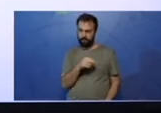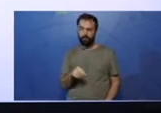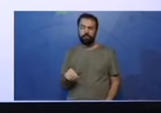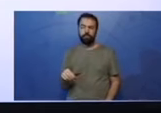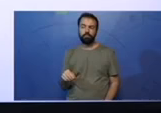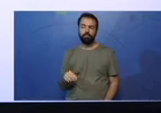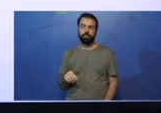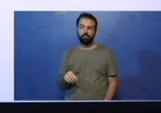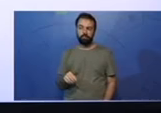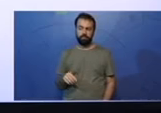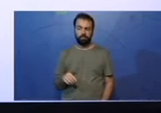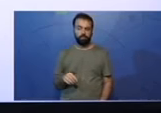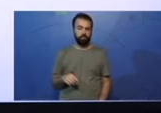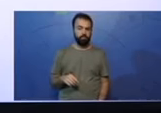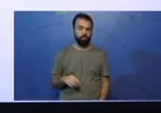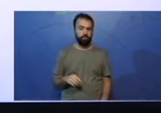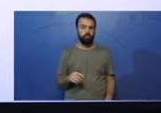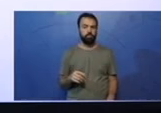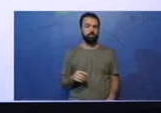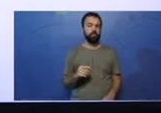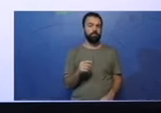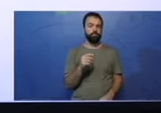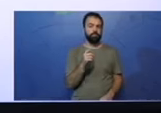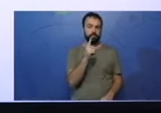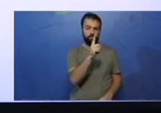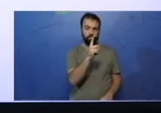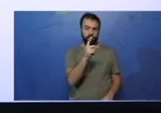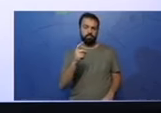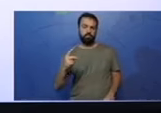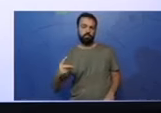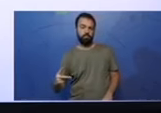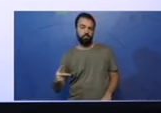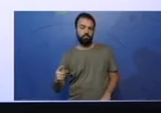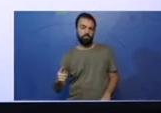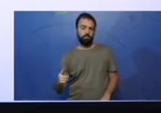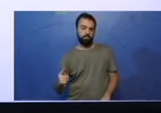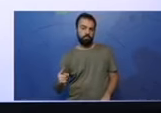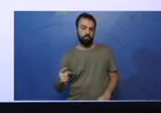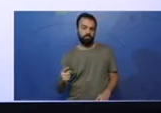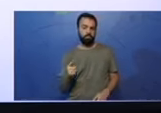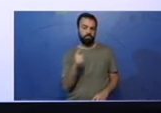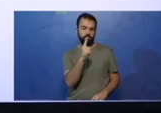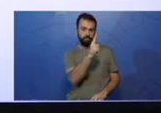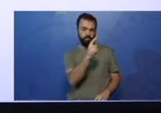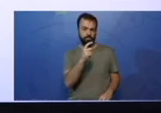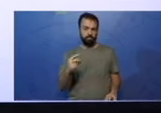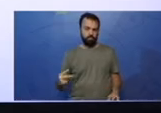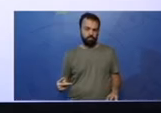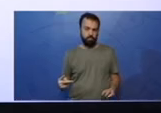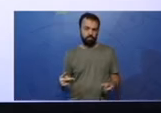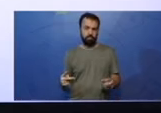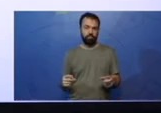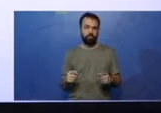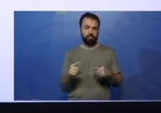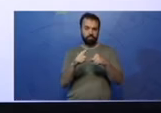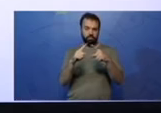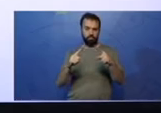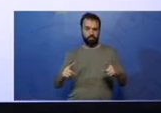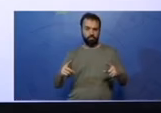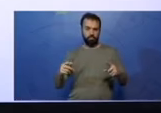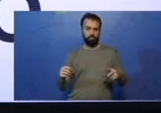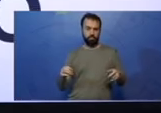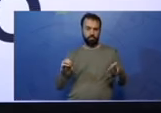representam o átomo de hidrogênio, na proporção de 2 hidrogênios para 1 oxigênio, que seria a fórmula da água,